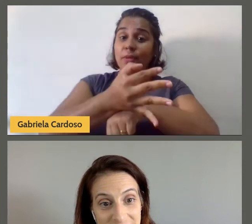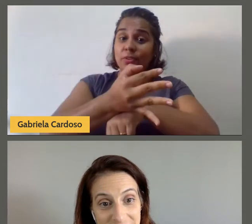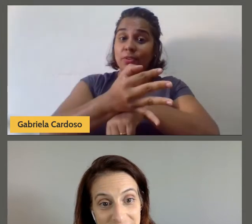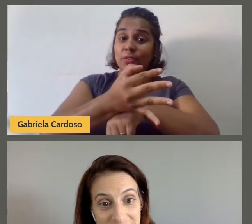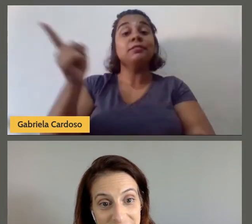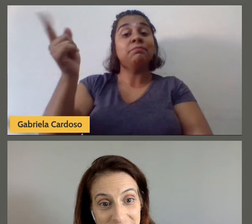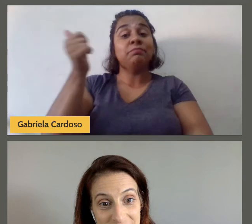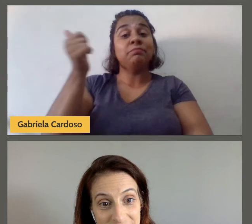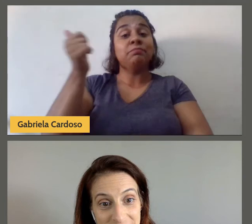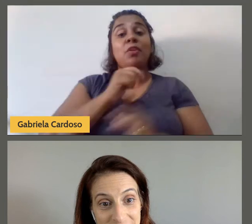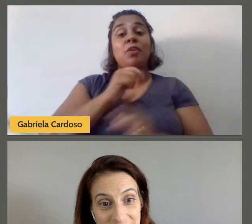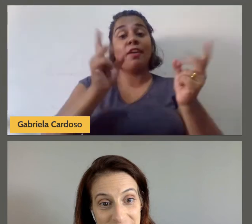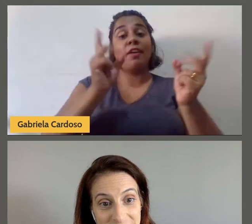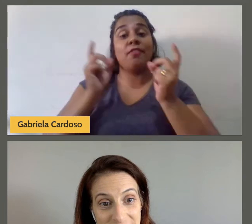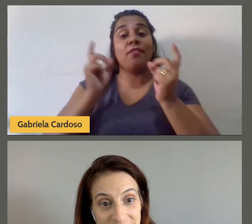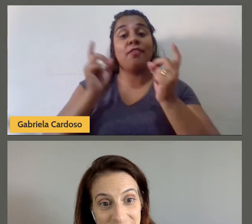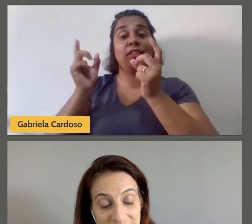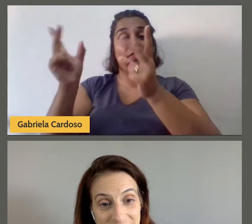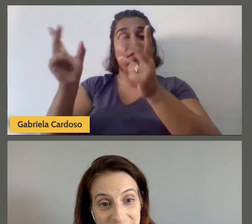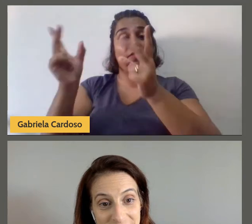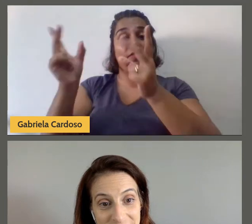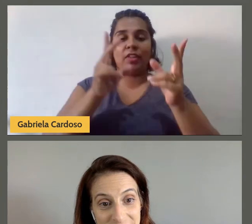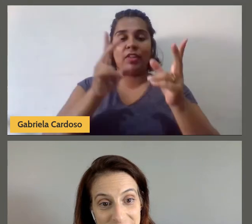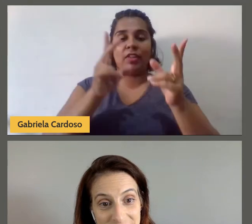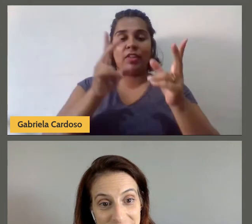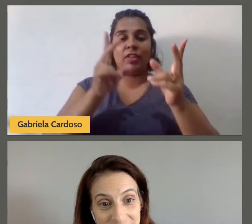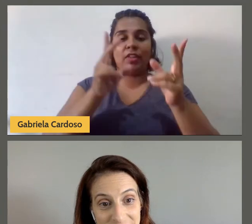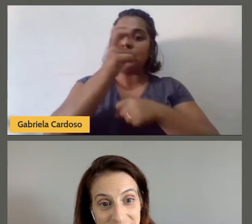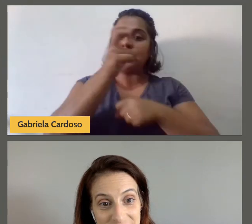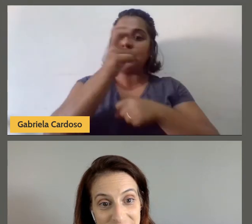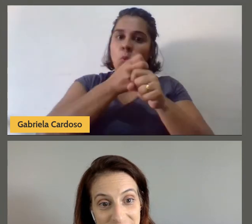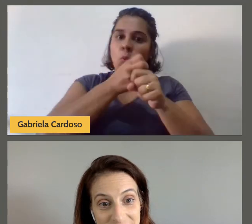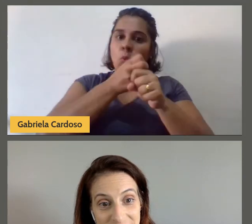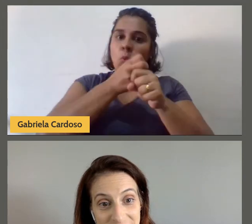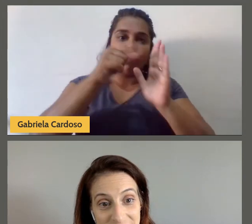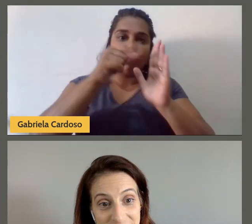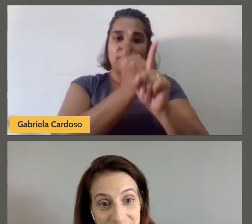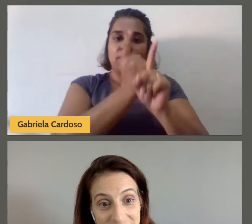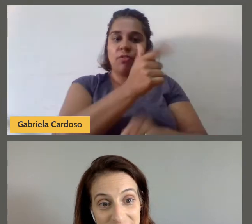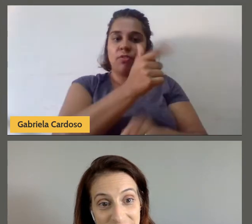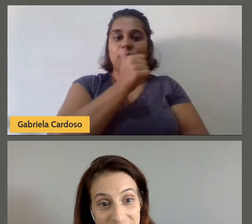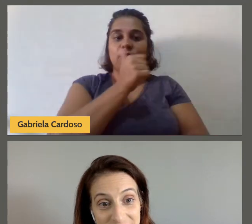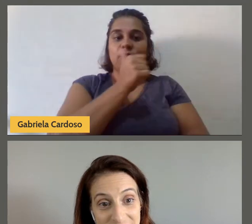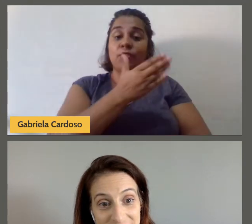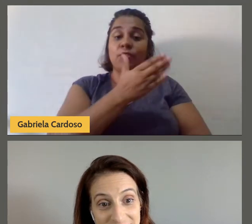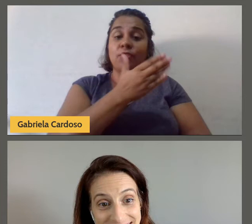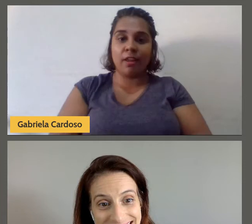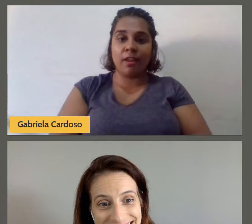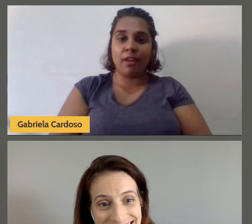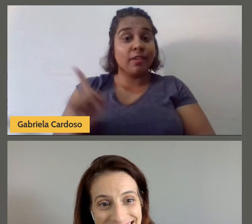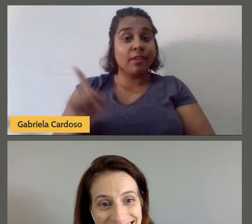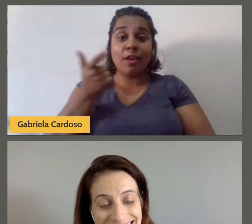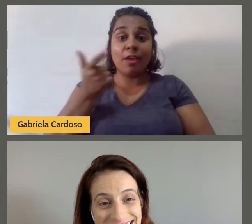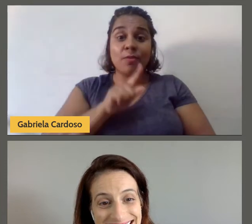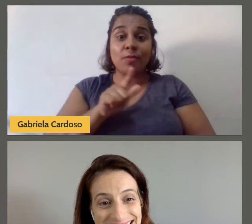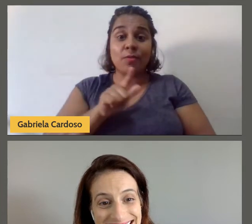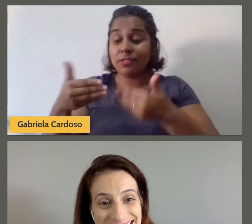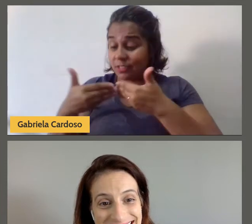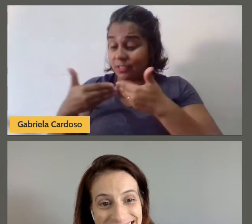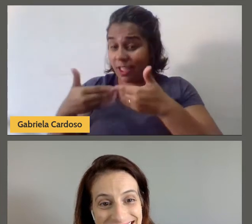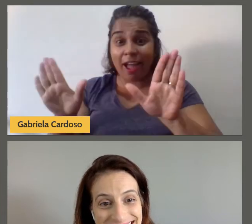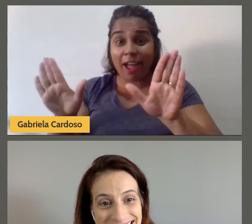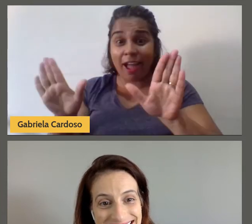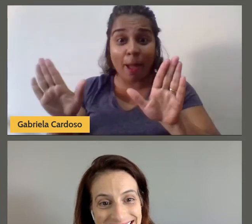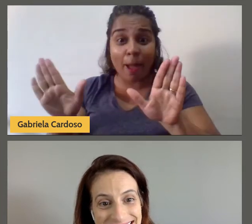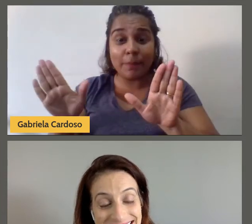Raízes na Cozinha. E desde então, enfim, ela está com o negócio dela que chama Tentaciones de la Venezuela, crescendo,